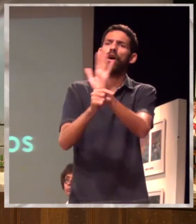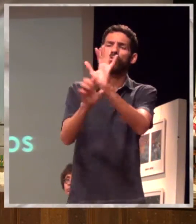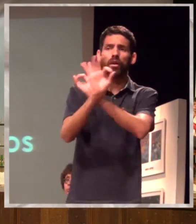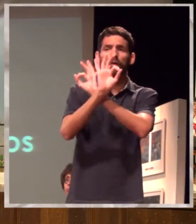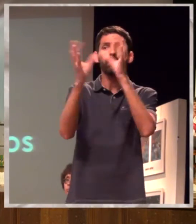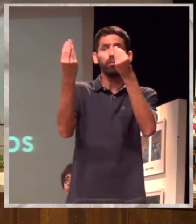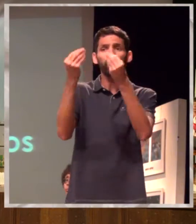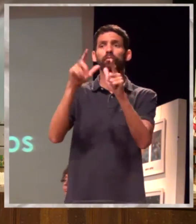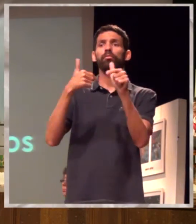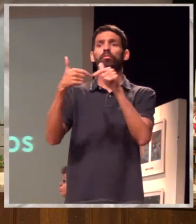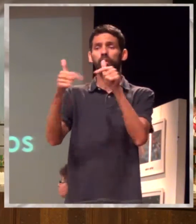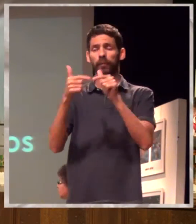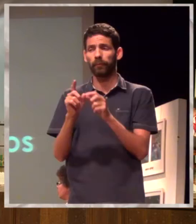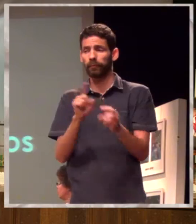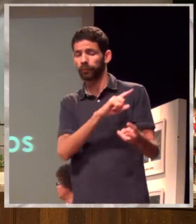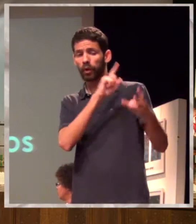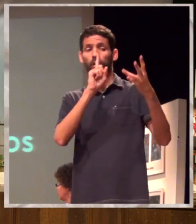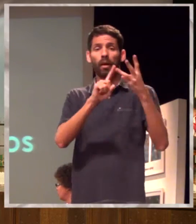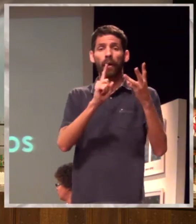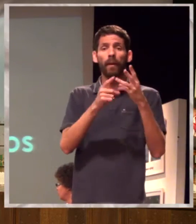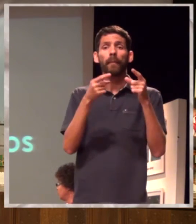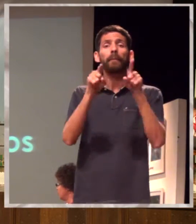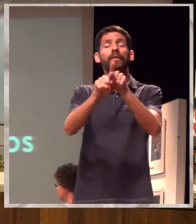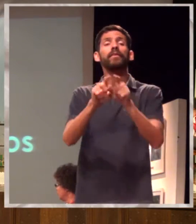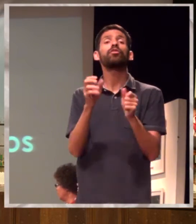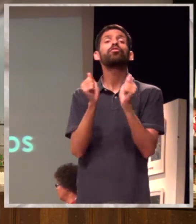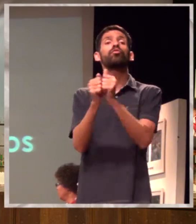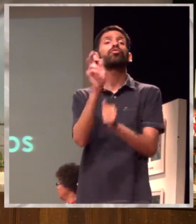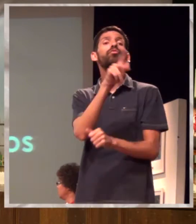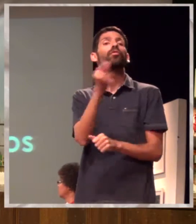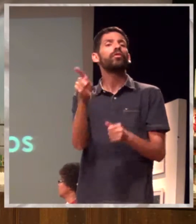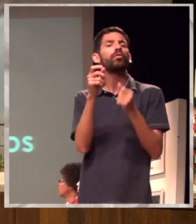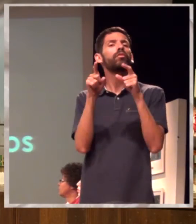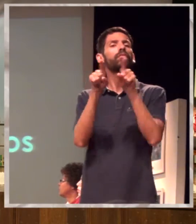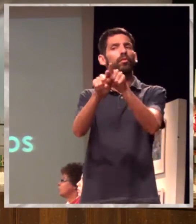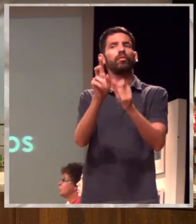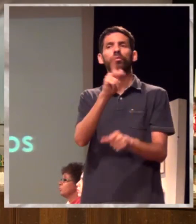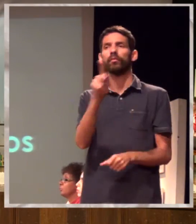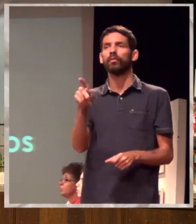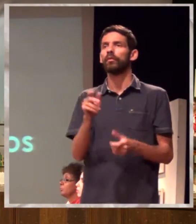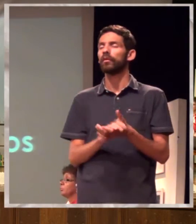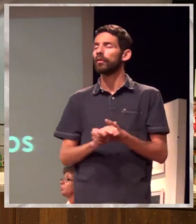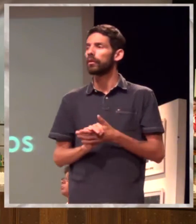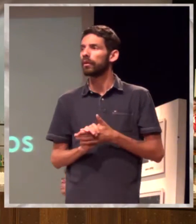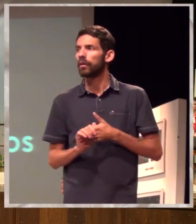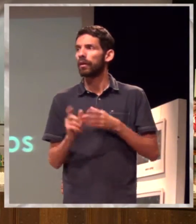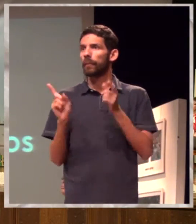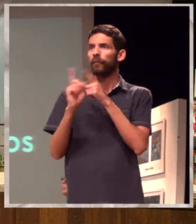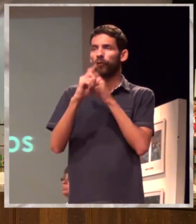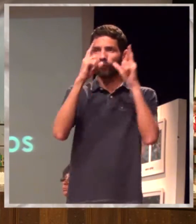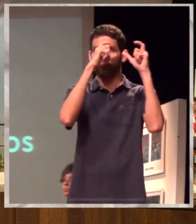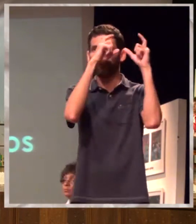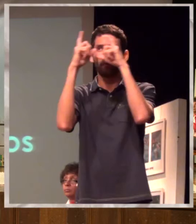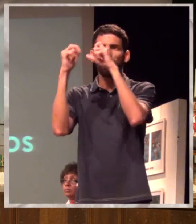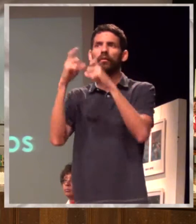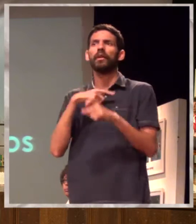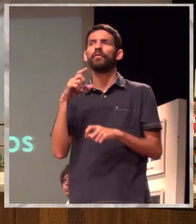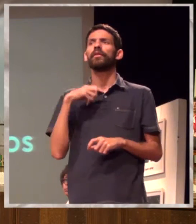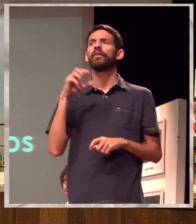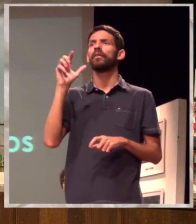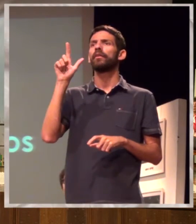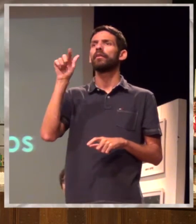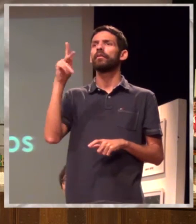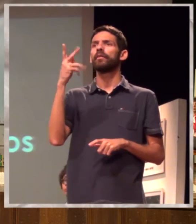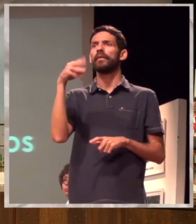muito com o nosso trabalho. A outra parceria foi a parceria com os professores, como nas primeiras fotos, a gente teve o Guilherme, que